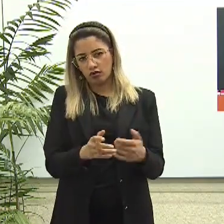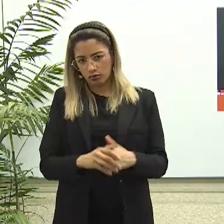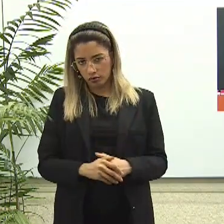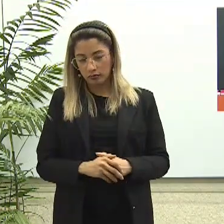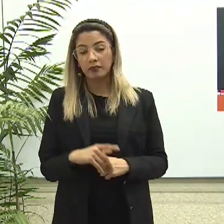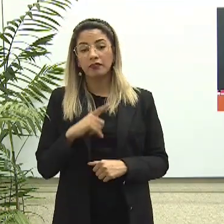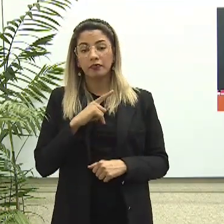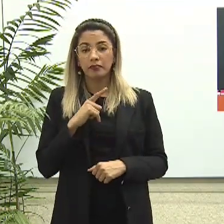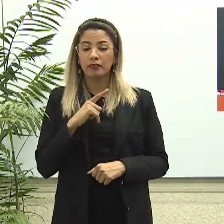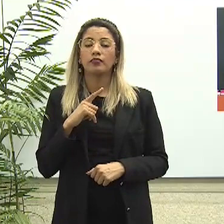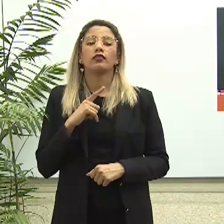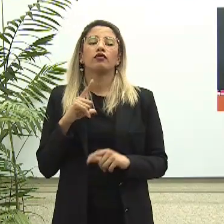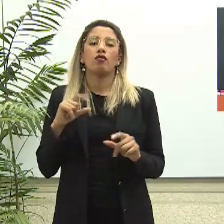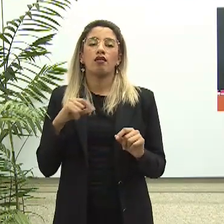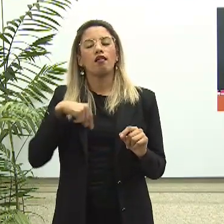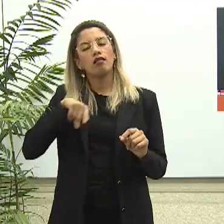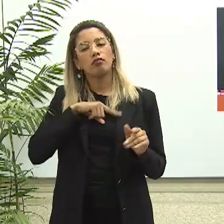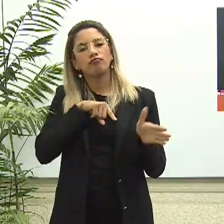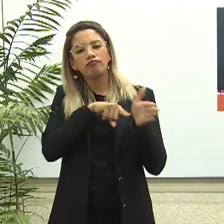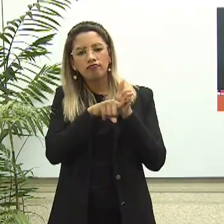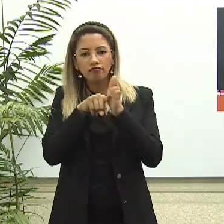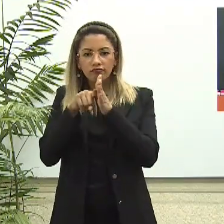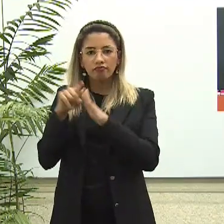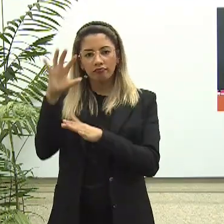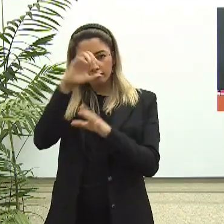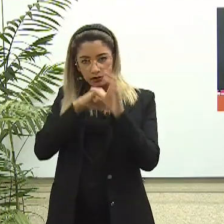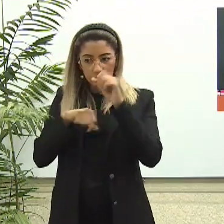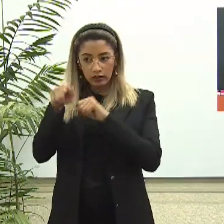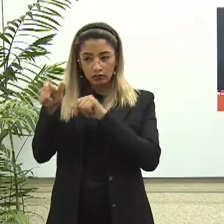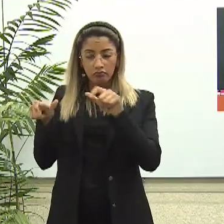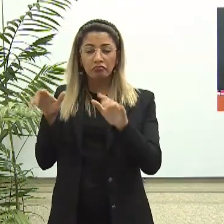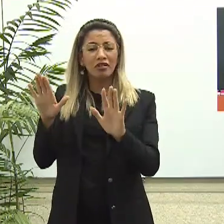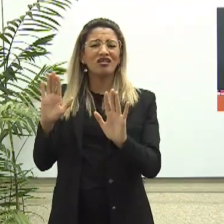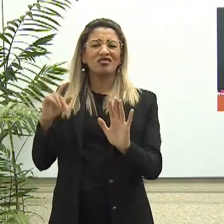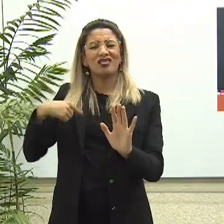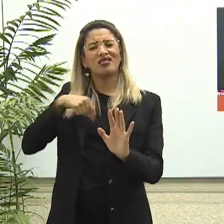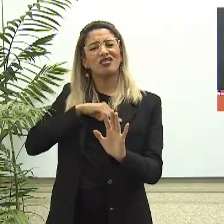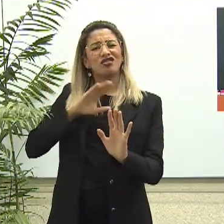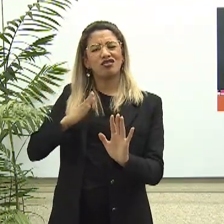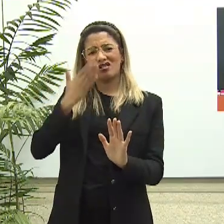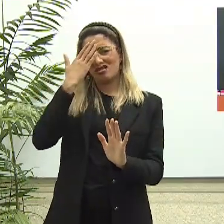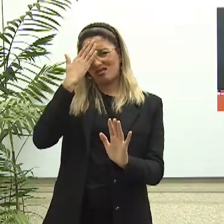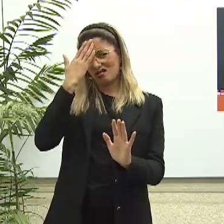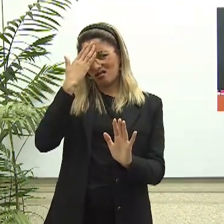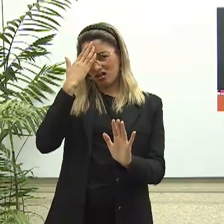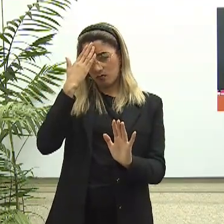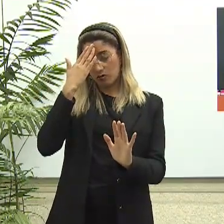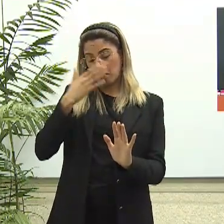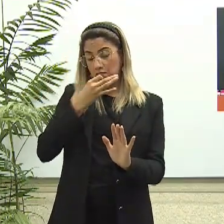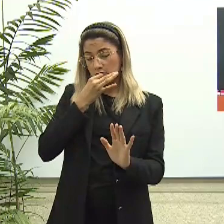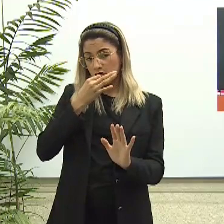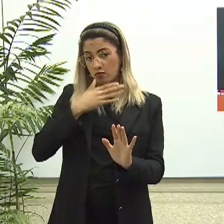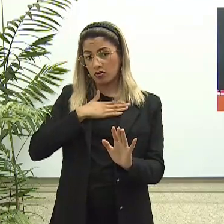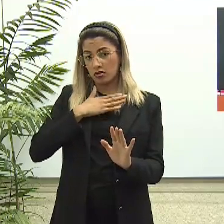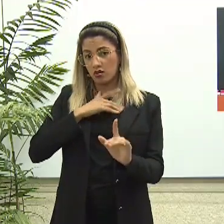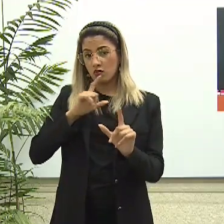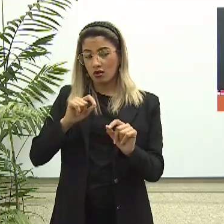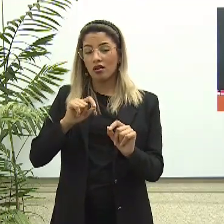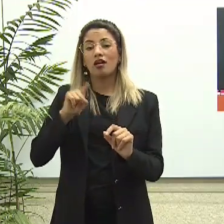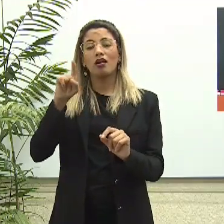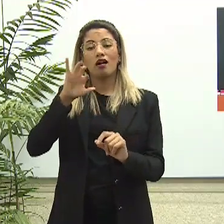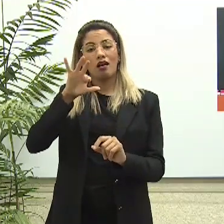vários nomes e a gente vai lá estudar aprender com os cara algo que a gente já sabe hoje o centro da contradição ao meu ver tá acontecendo no continente